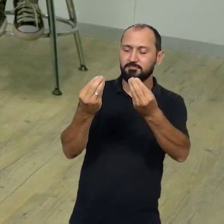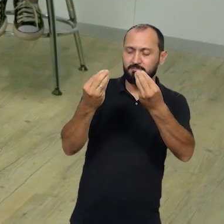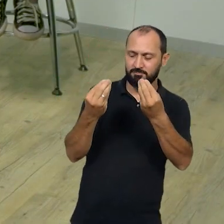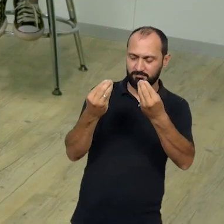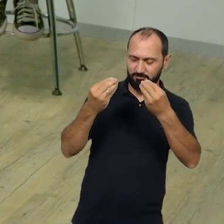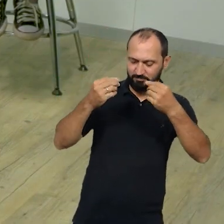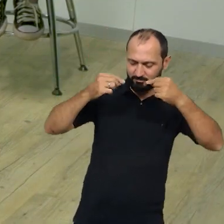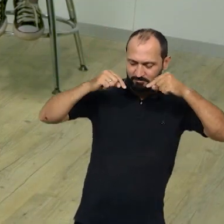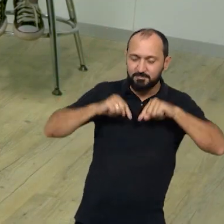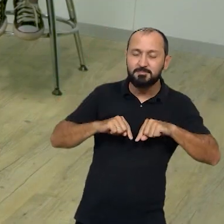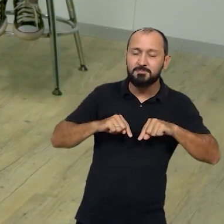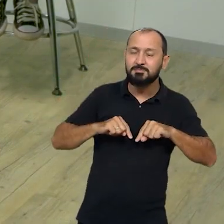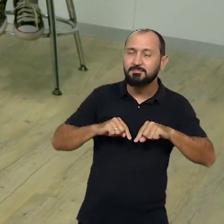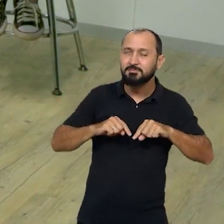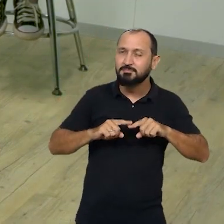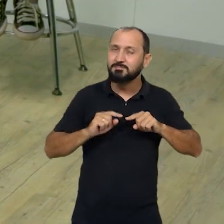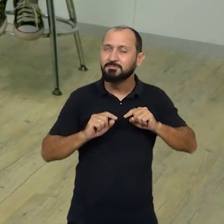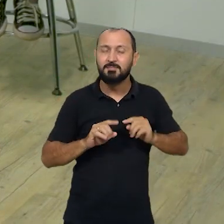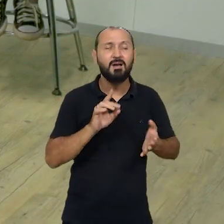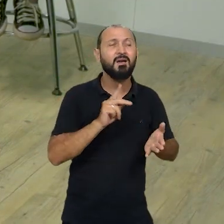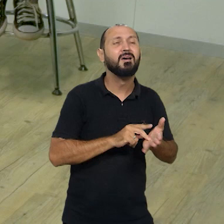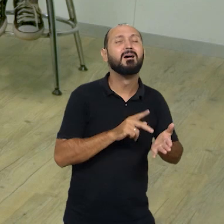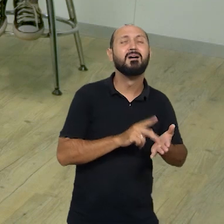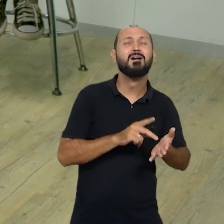beiradas, procurando